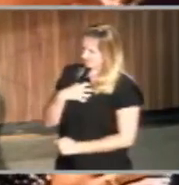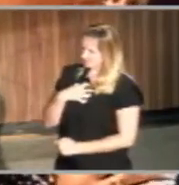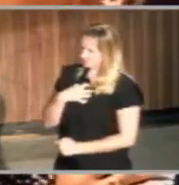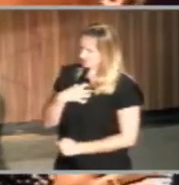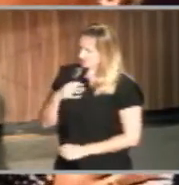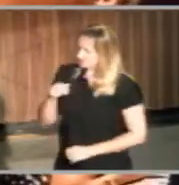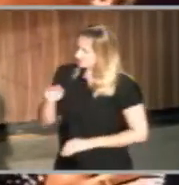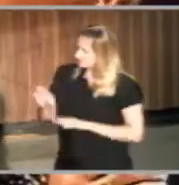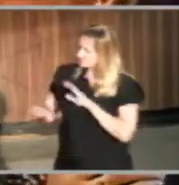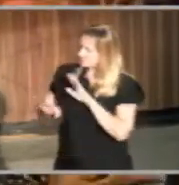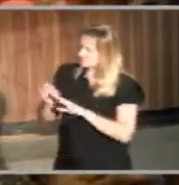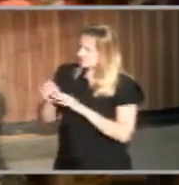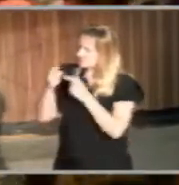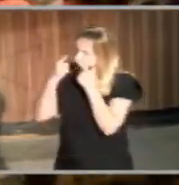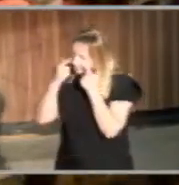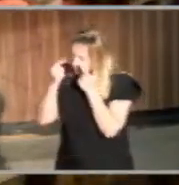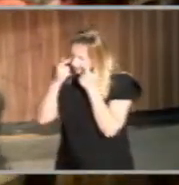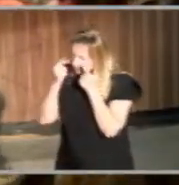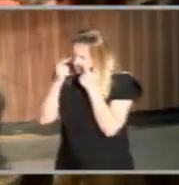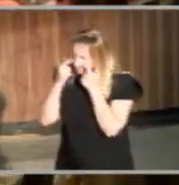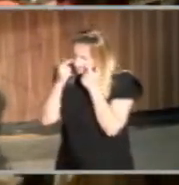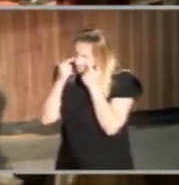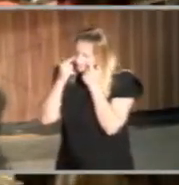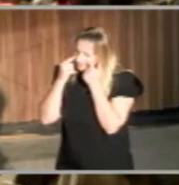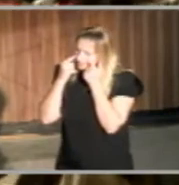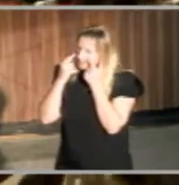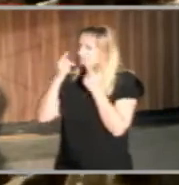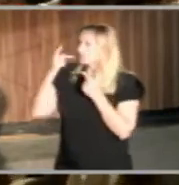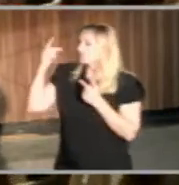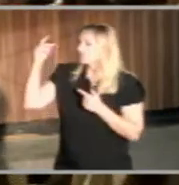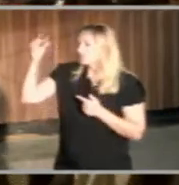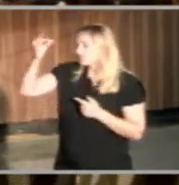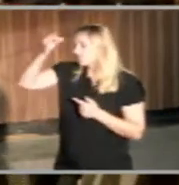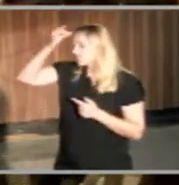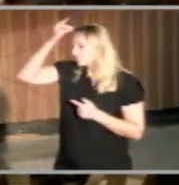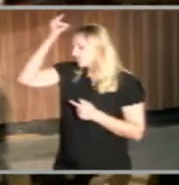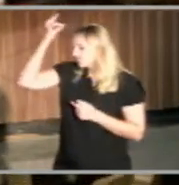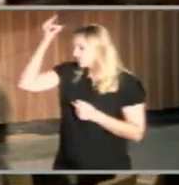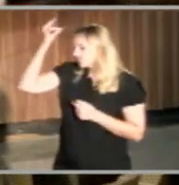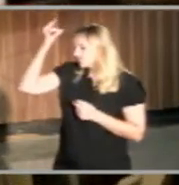gemidos inexprimíveis, chega até o Teu trono de graça.